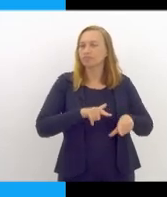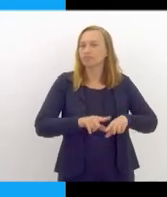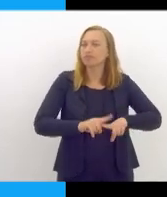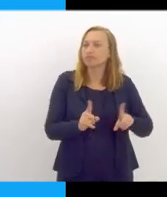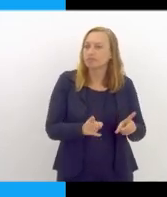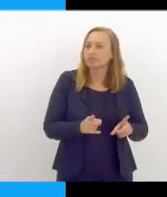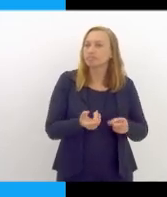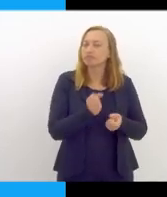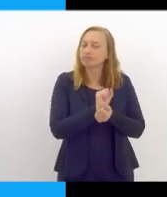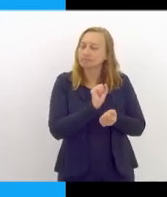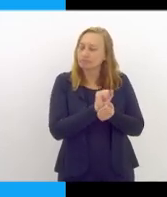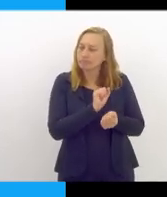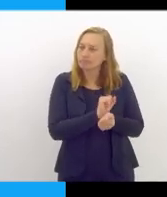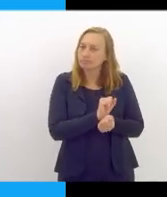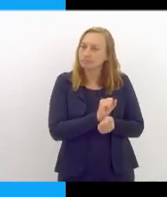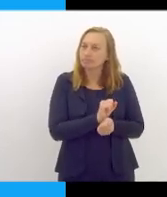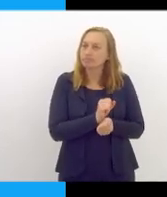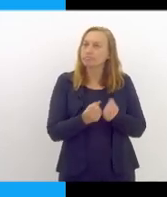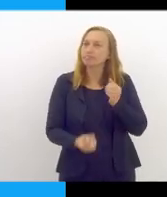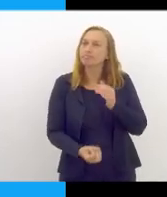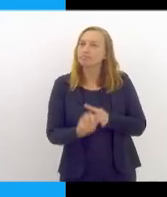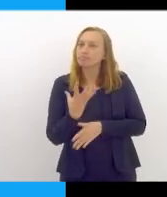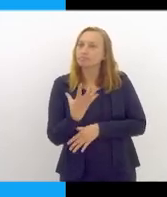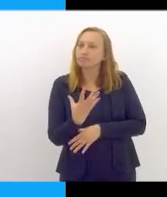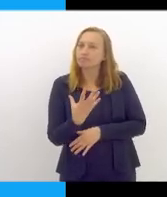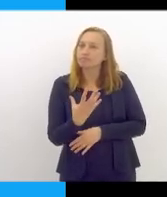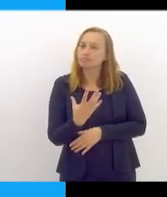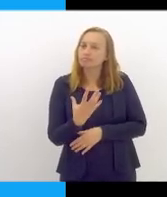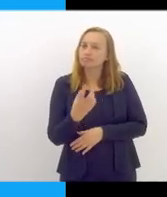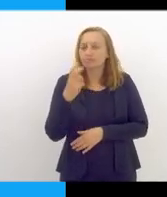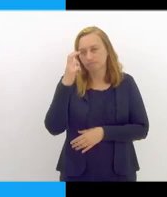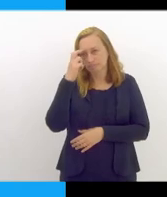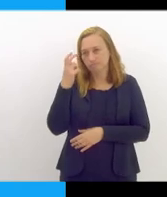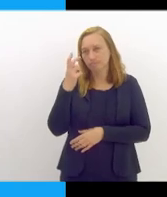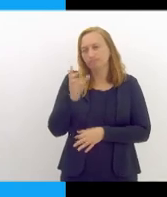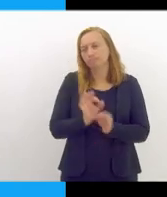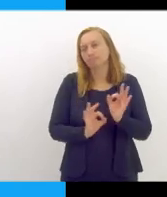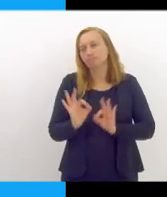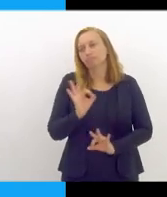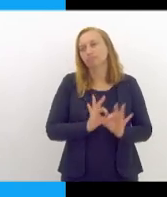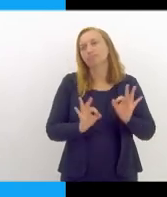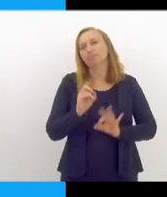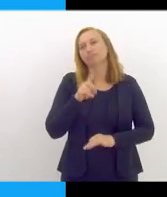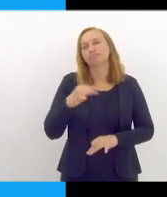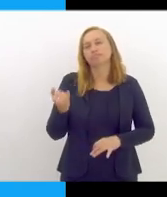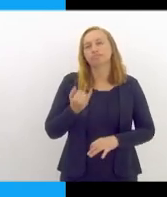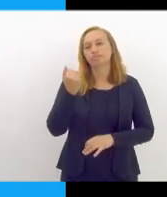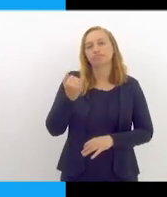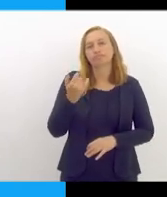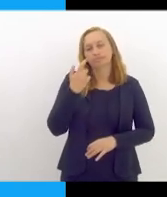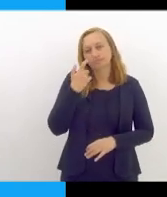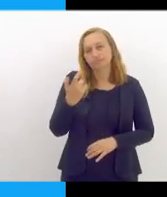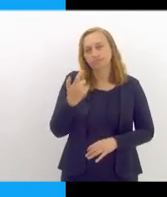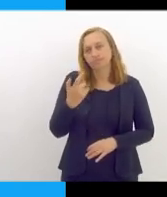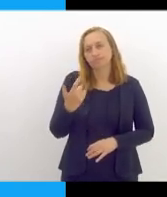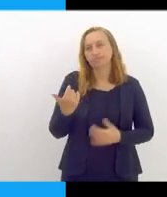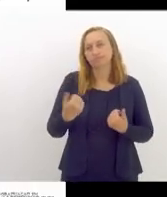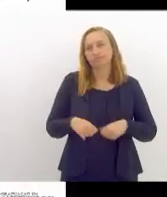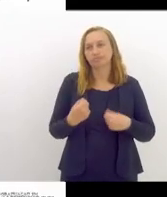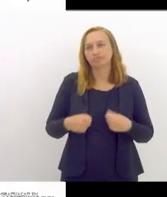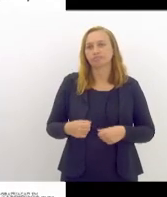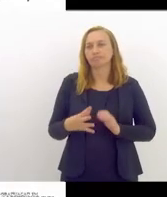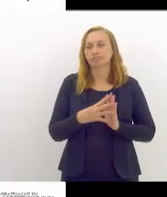espero que estejamos criando a cultura de planejamento então é importante ver a aplicabilidade do